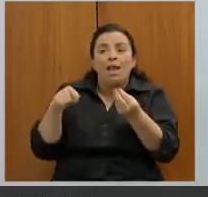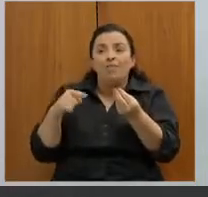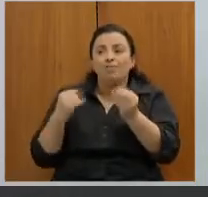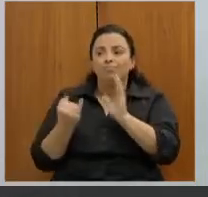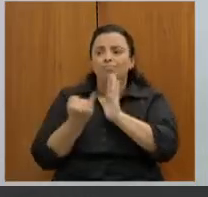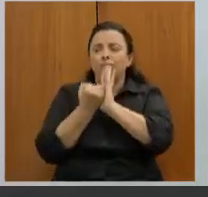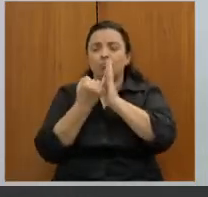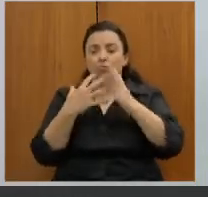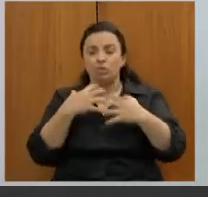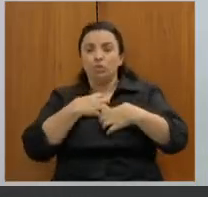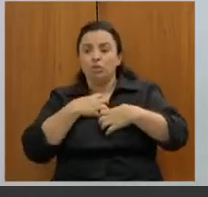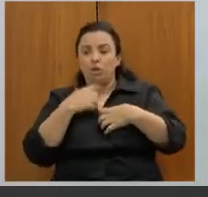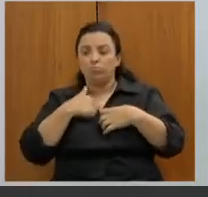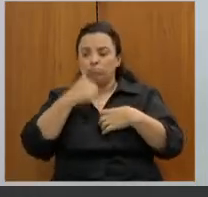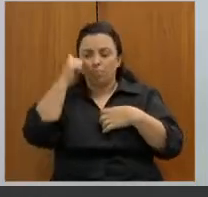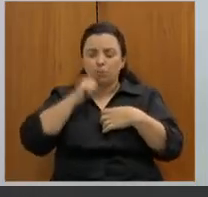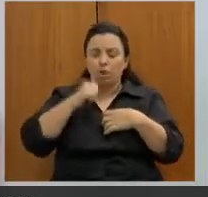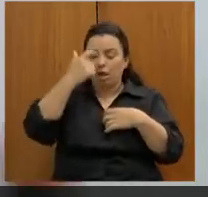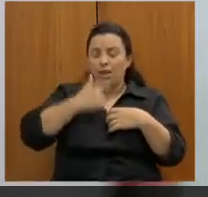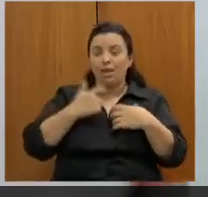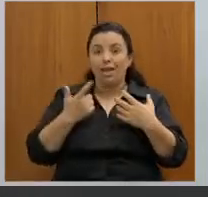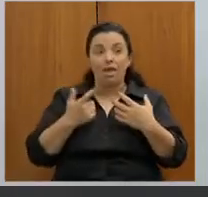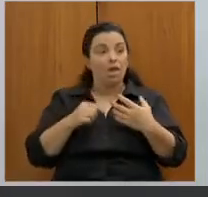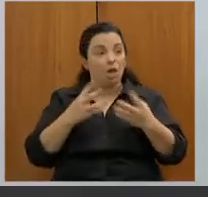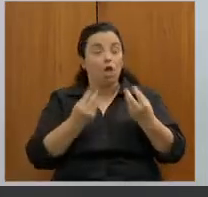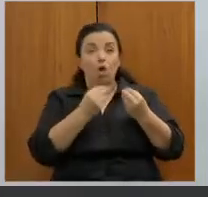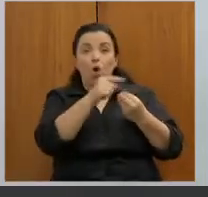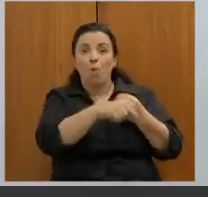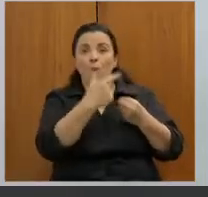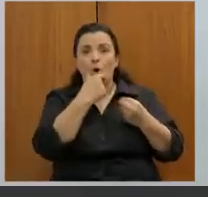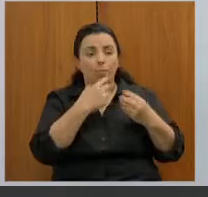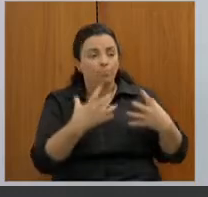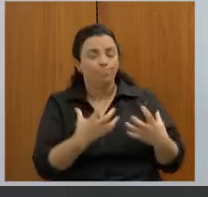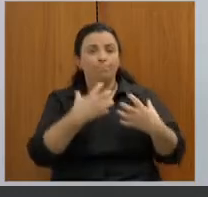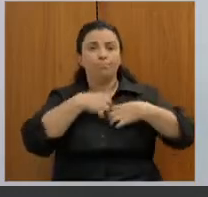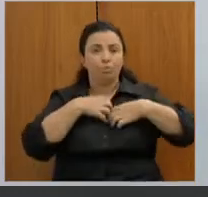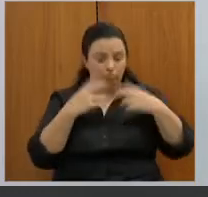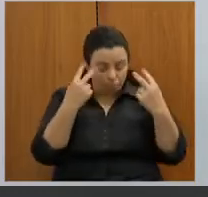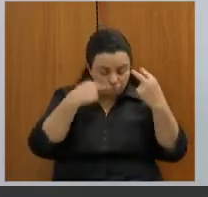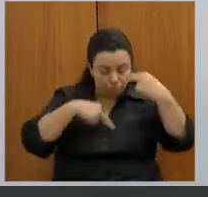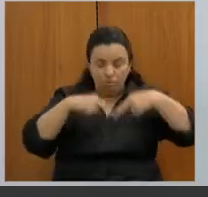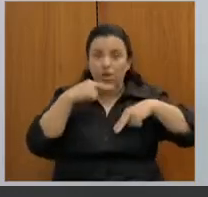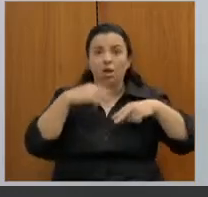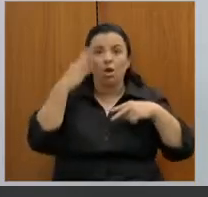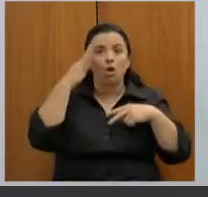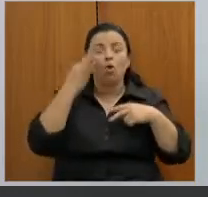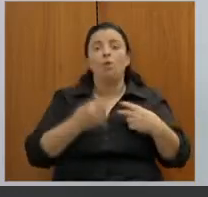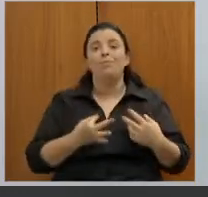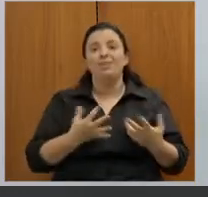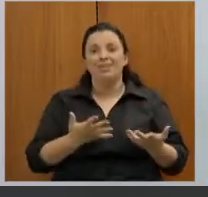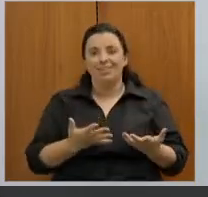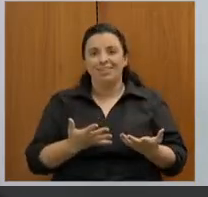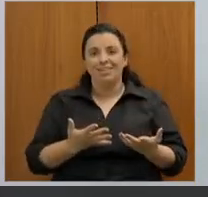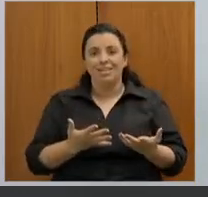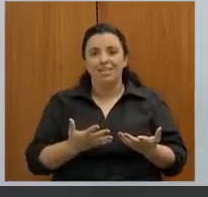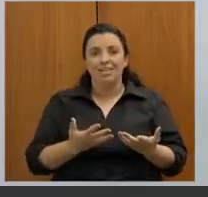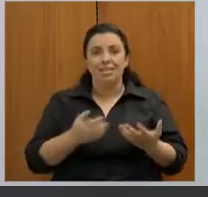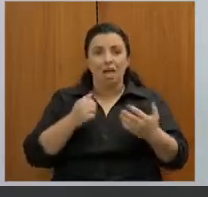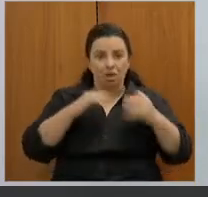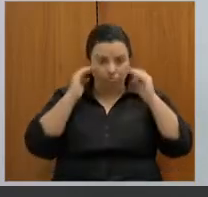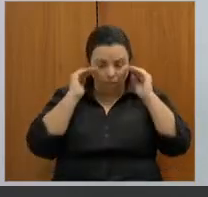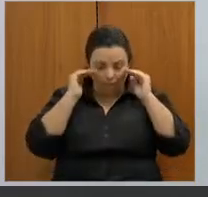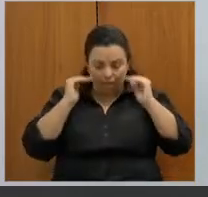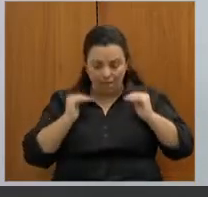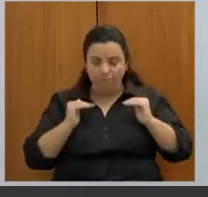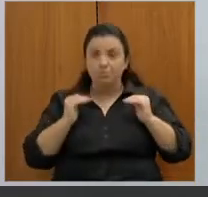enquanto mulheres e como esses homens vão entender assim mesmo e vão respeitar